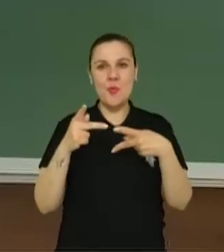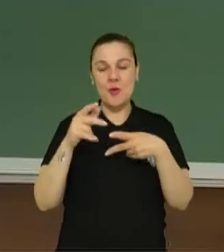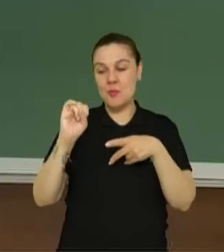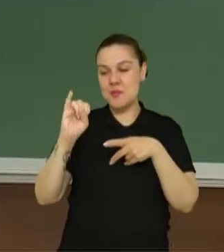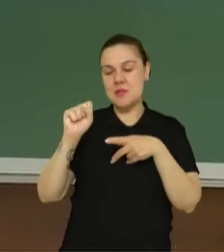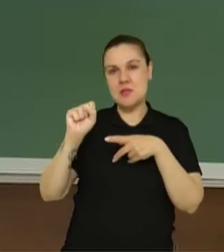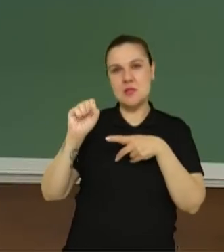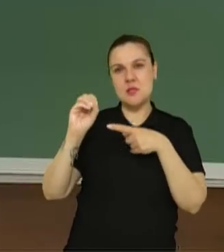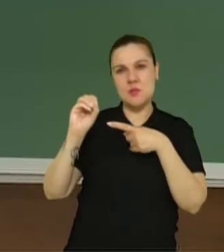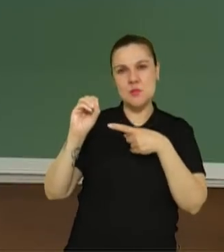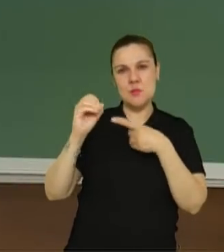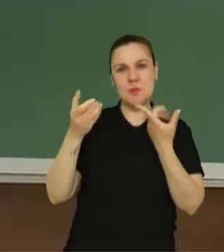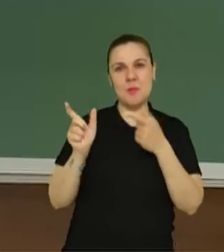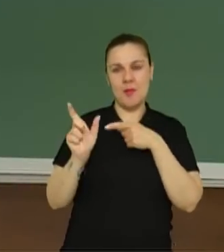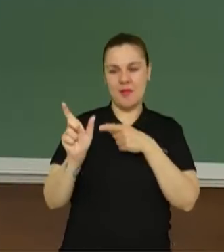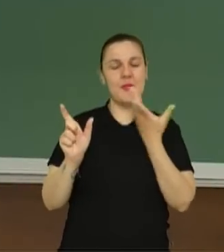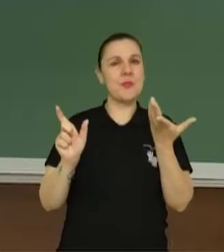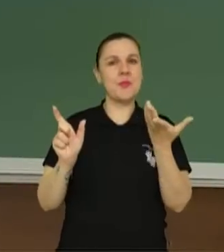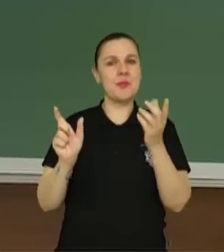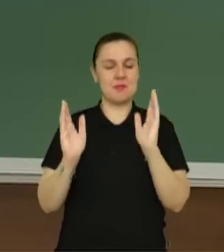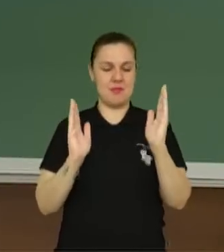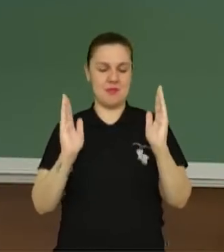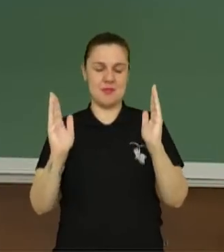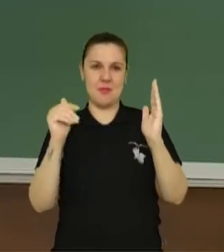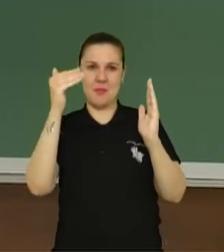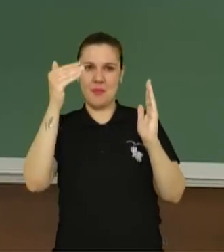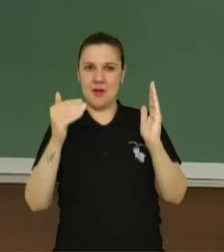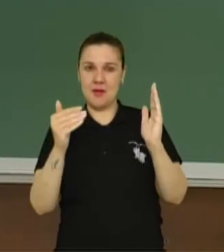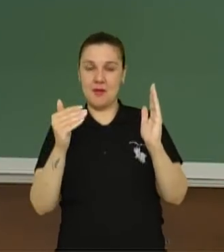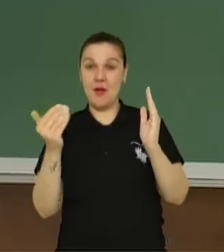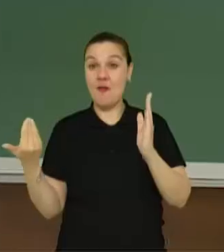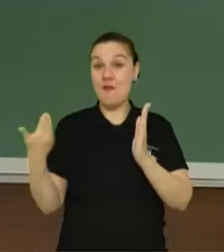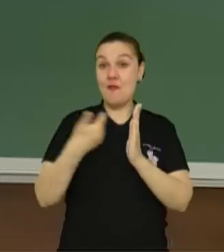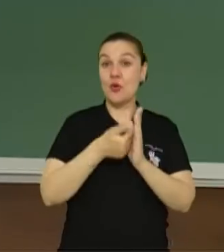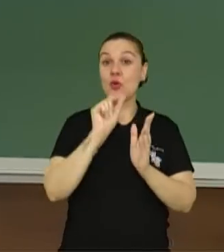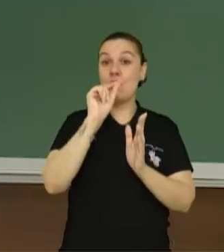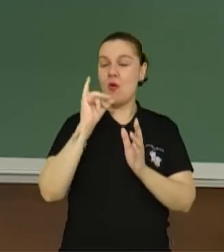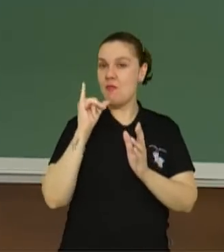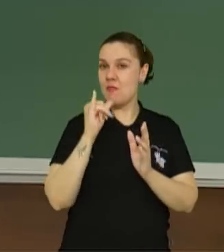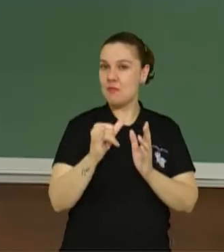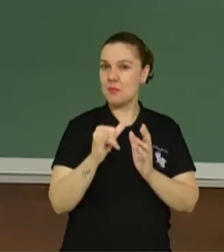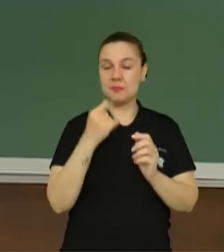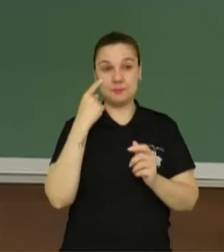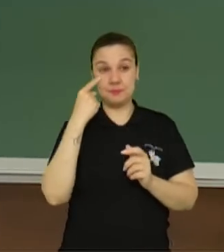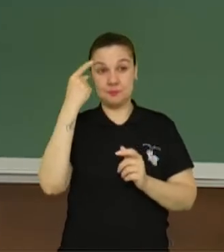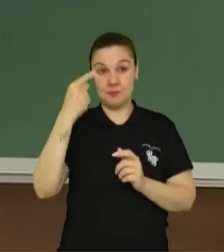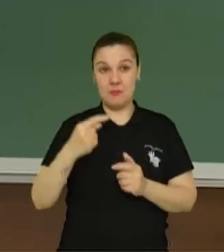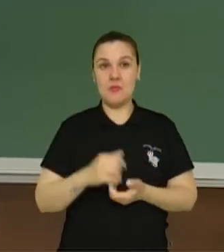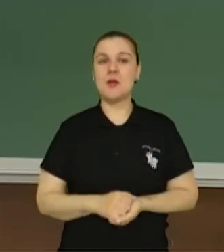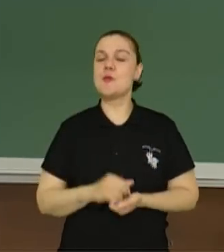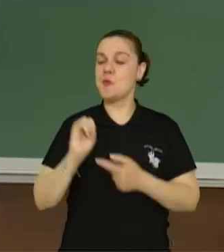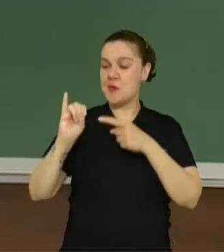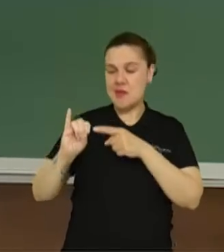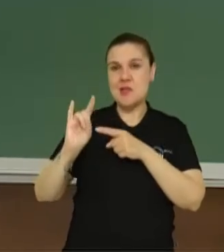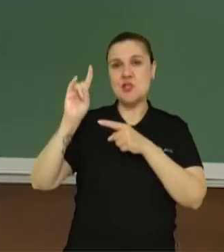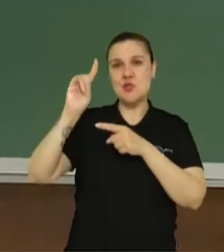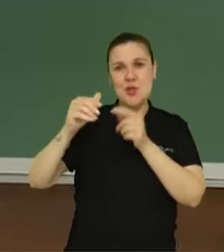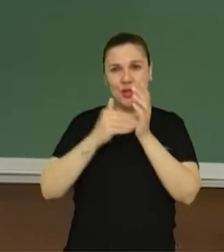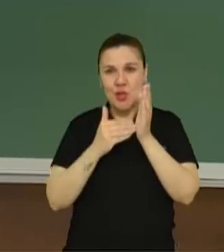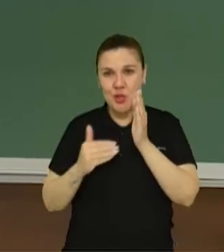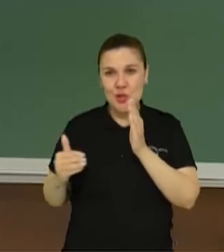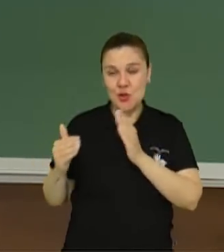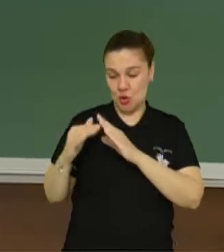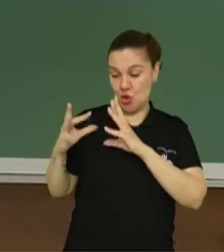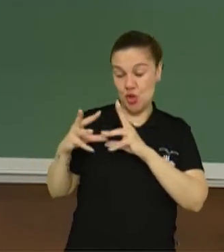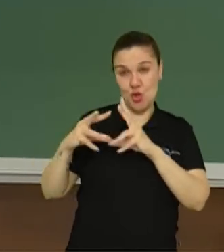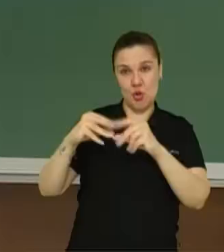isso, certo? Utilizado nesse trecho, ele retoma qual informação? Então vamos ver aqui, ó. Isso vale para